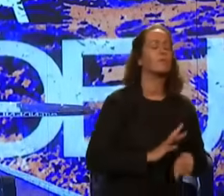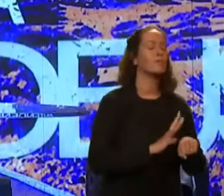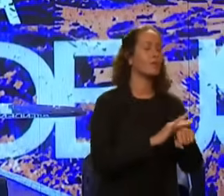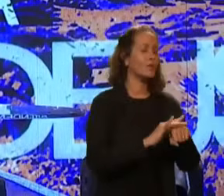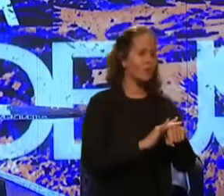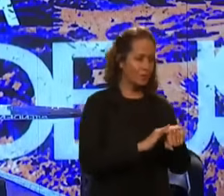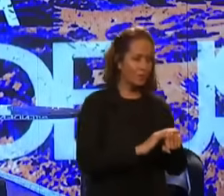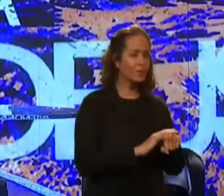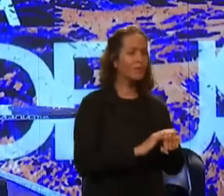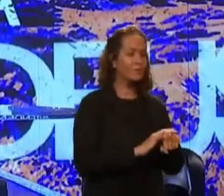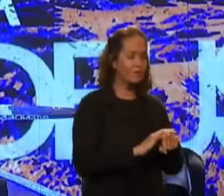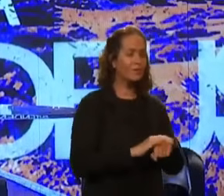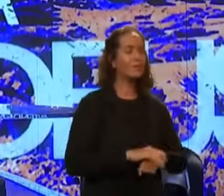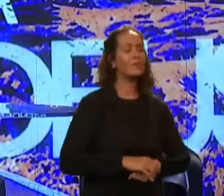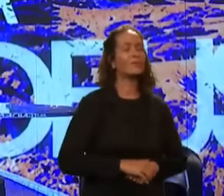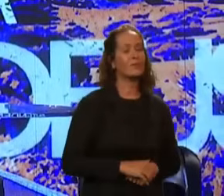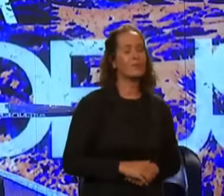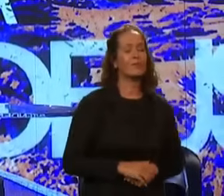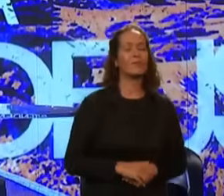doente.